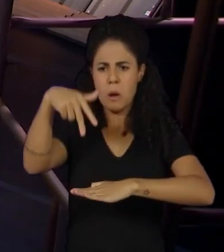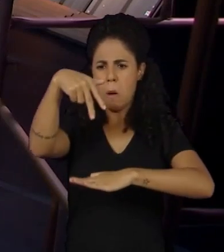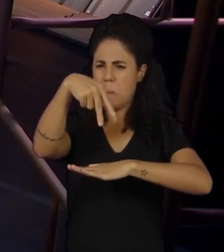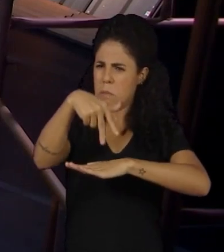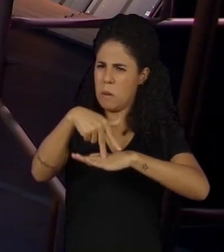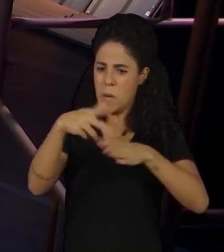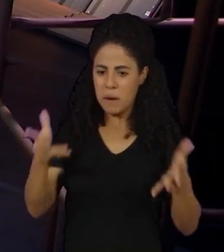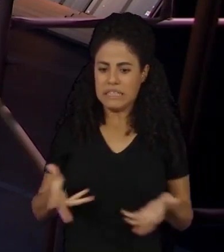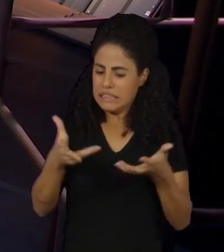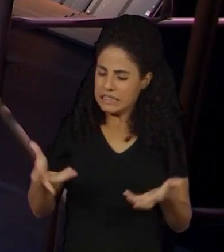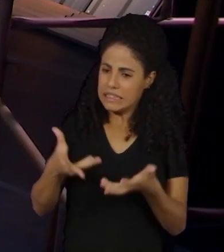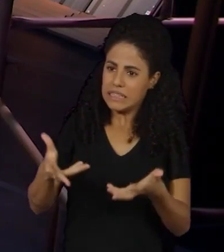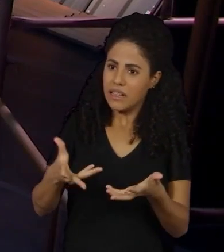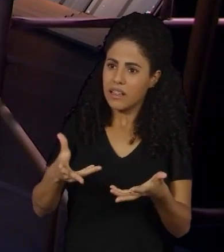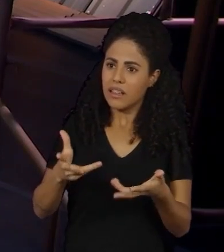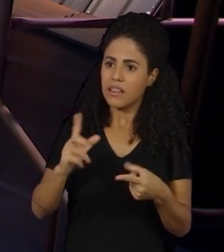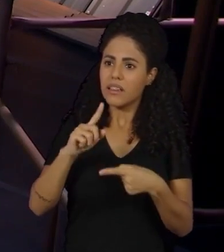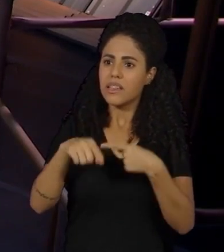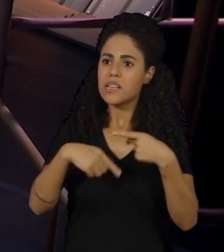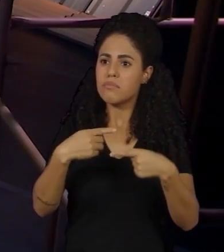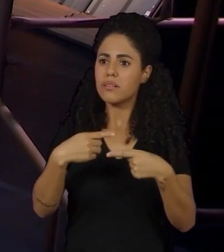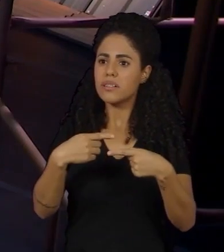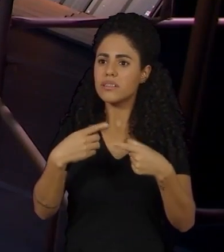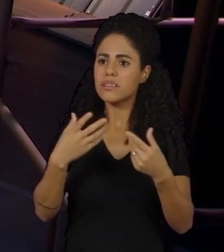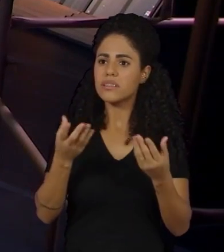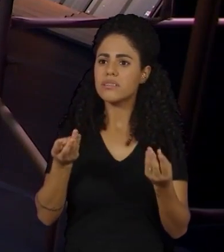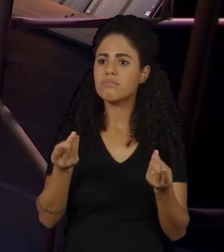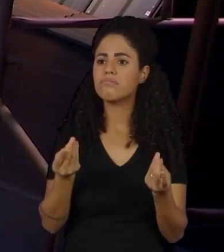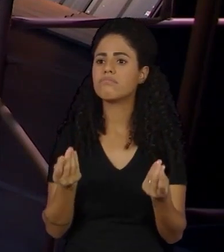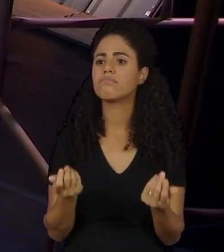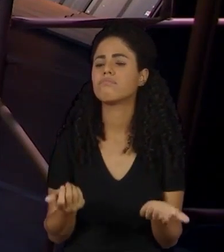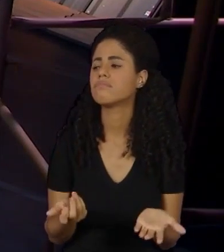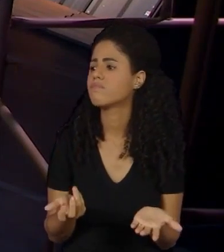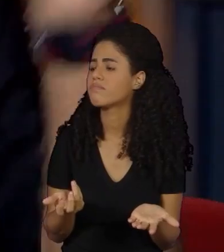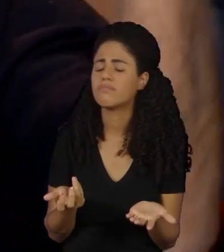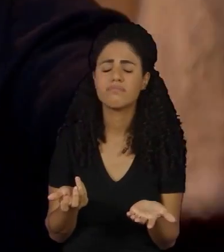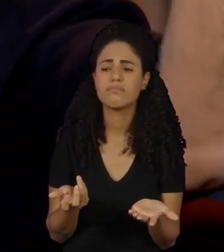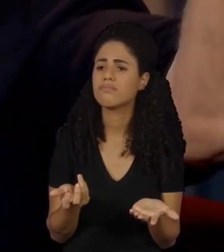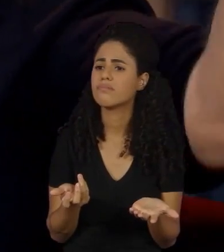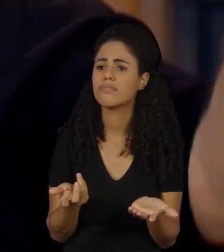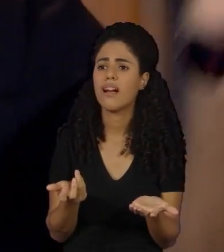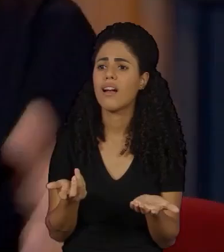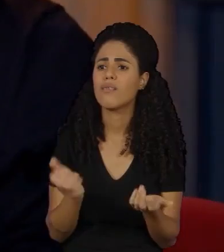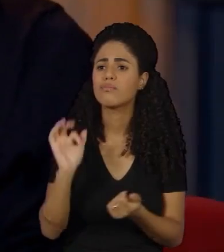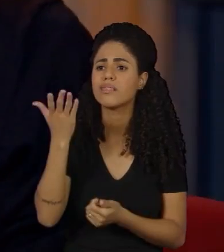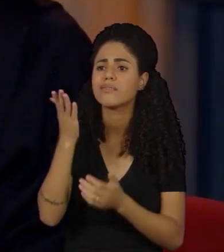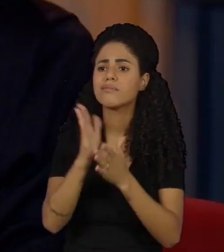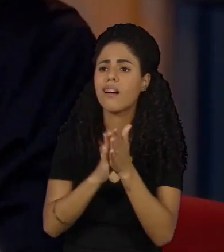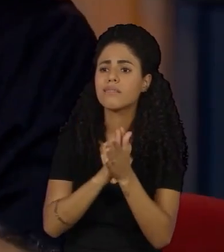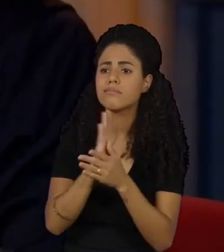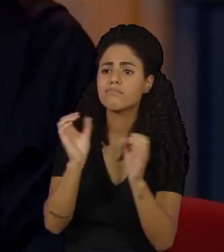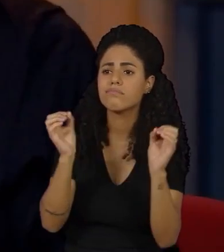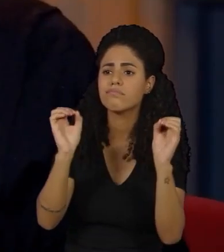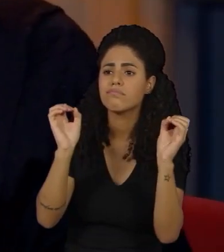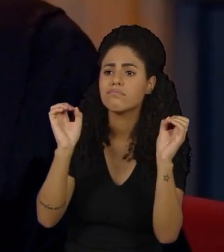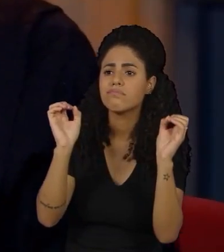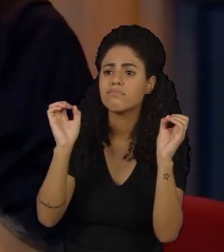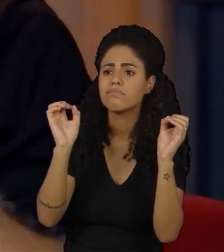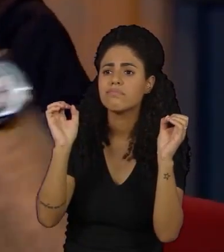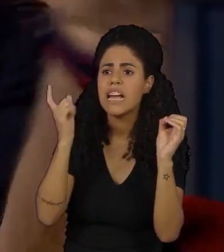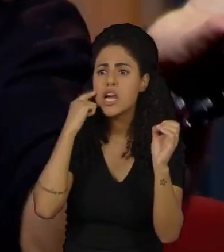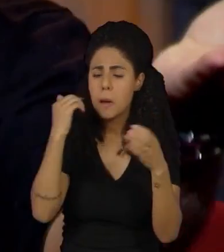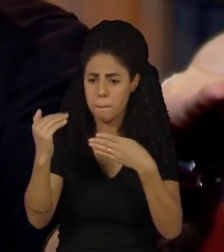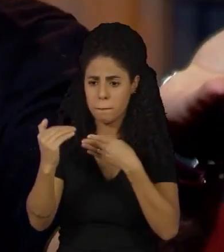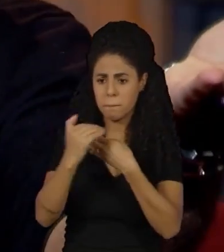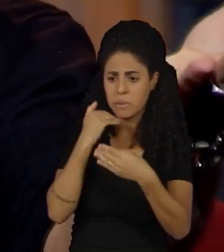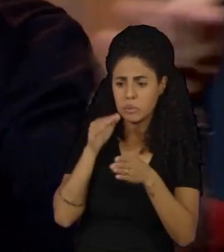no poder né e depois a gente não tem mais esse poder né Então as coisas começam a acontecer e você não é consultado para